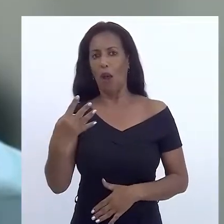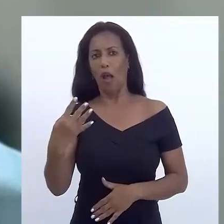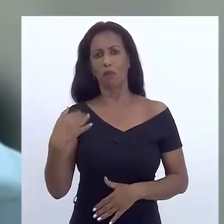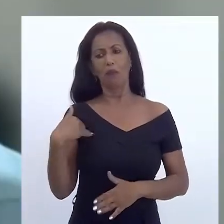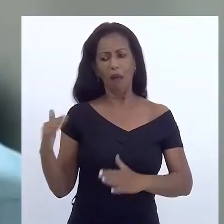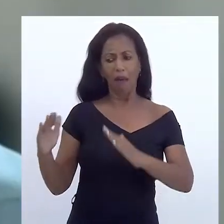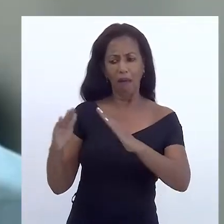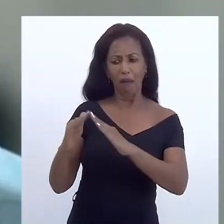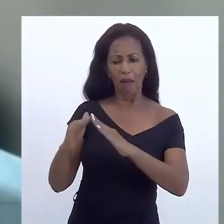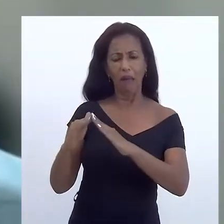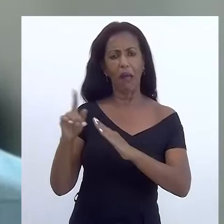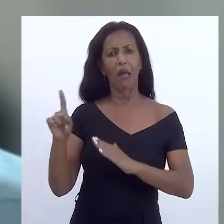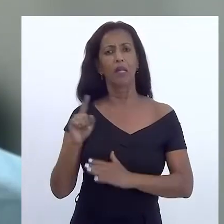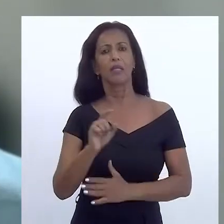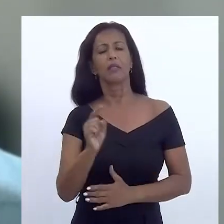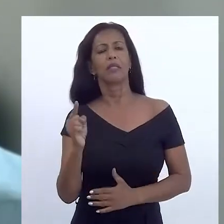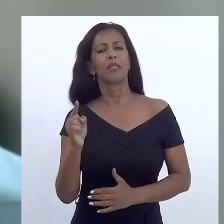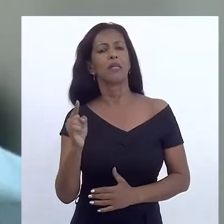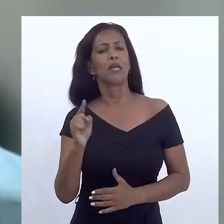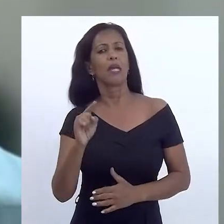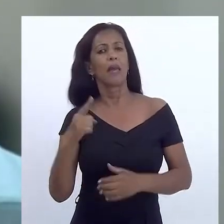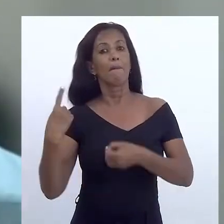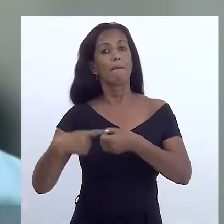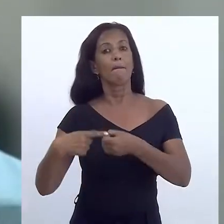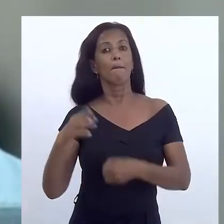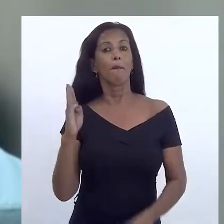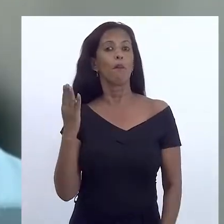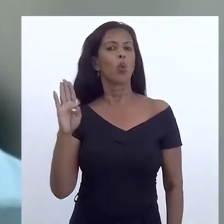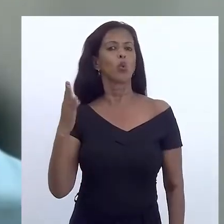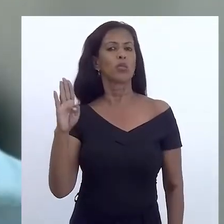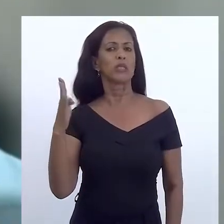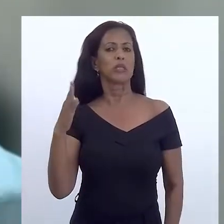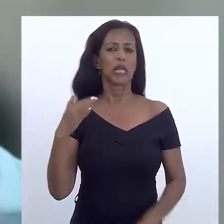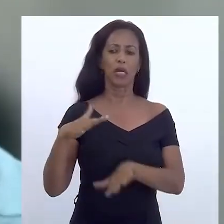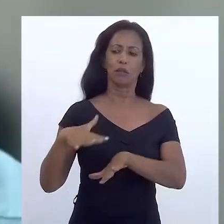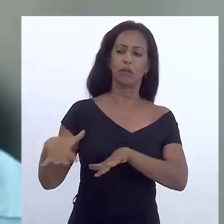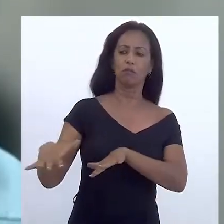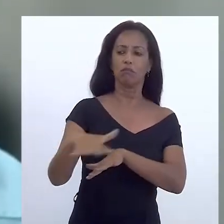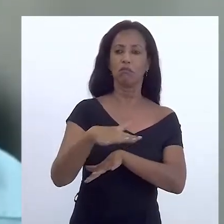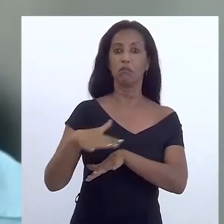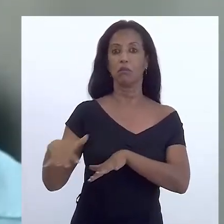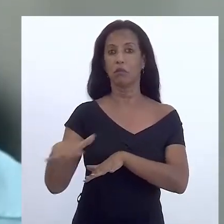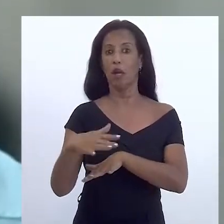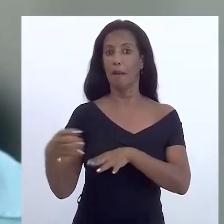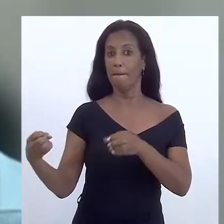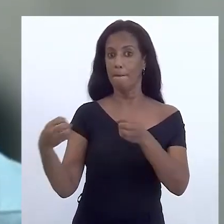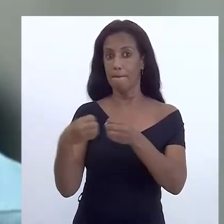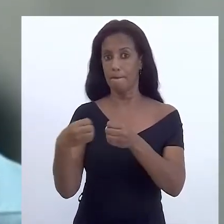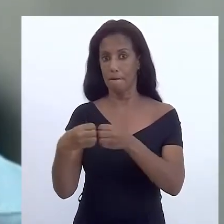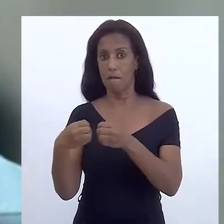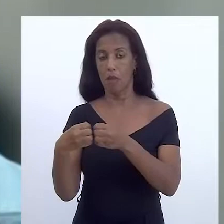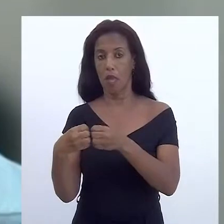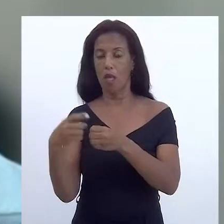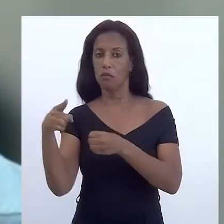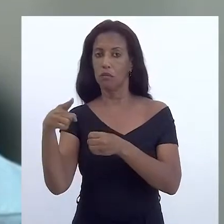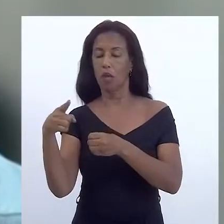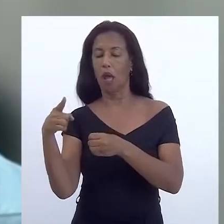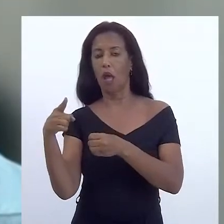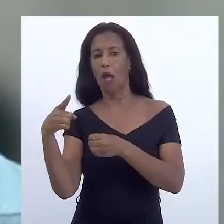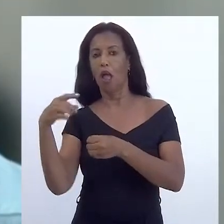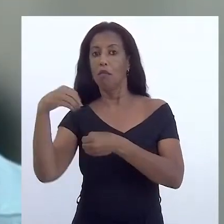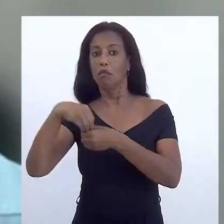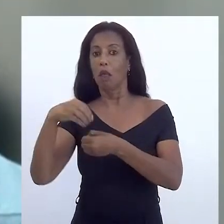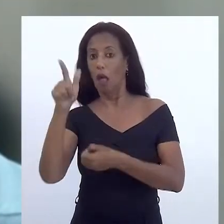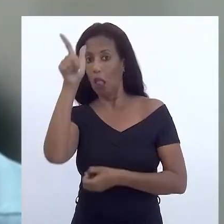nessa casa, no subúrbio, em Bom Sucesso, né, aqui no Rio de Janeiro, numa área ali muito próxima hoje, que está inserida ali no